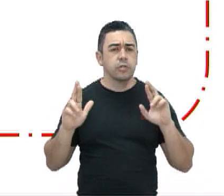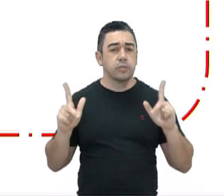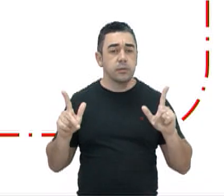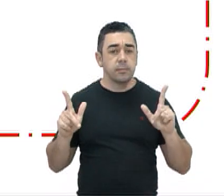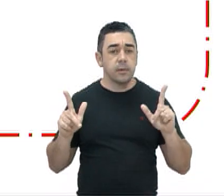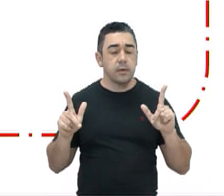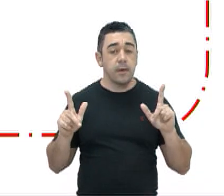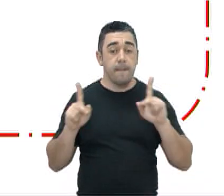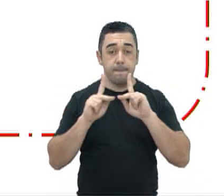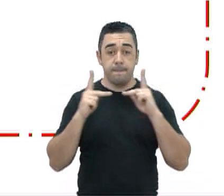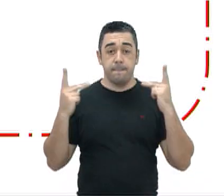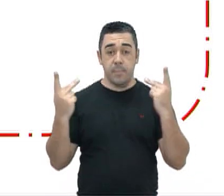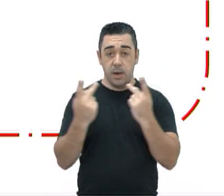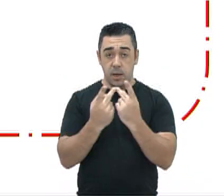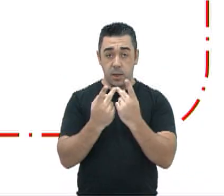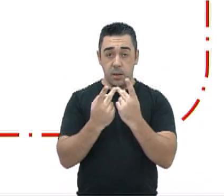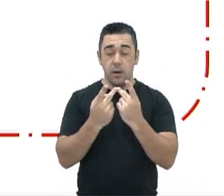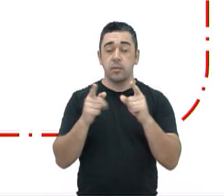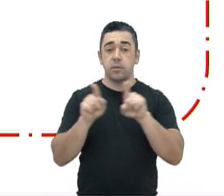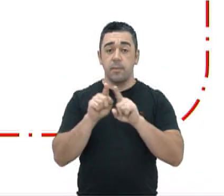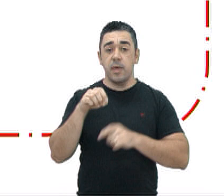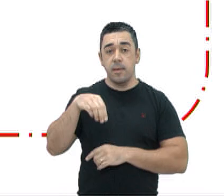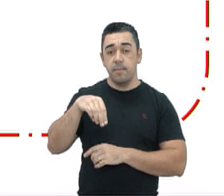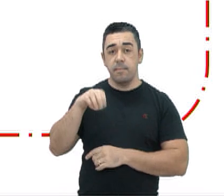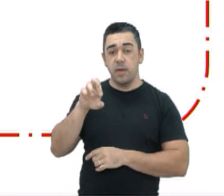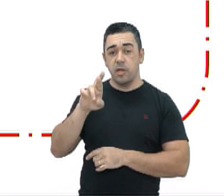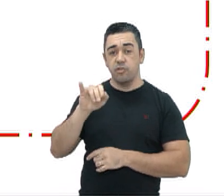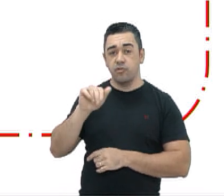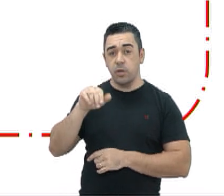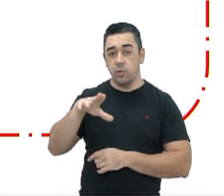entre paralelos e meridianos? Vai lá!